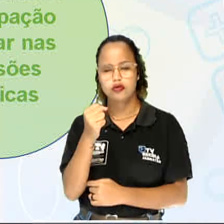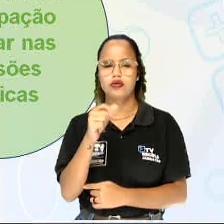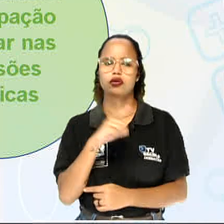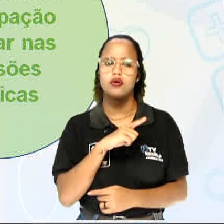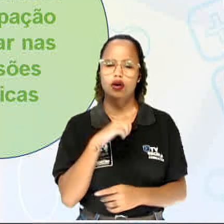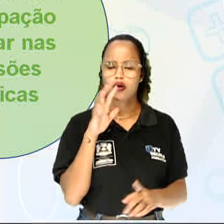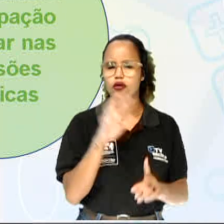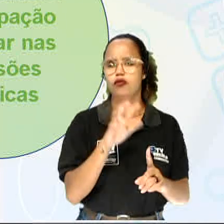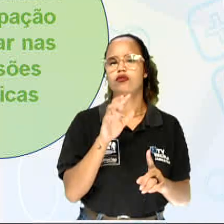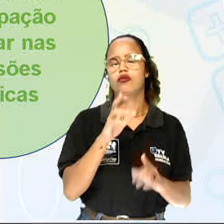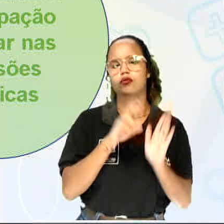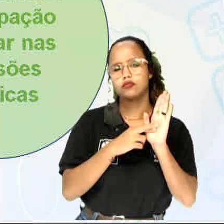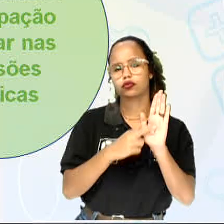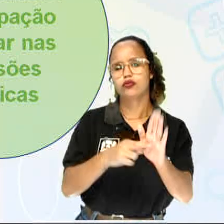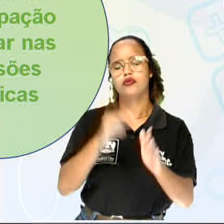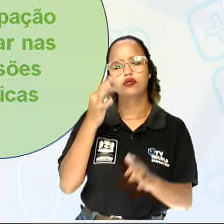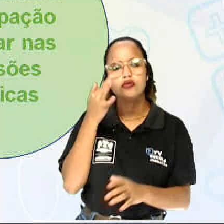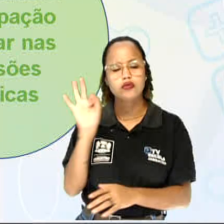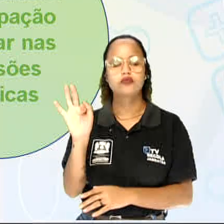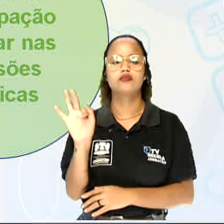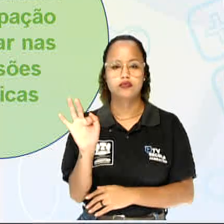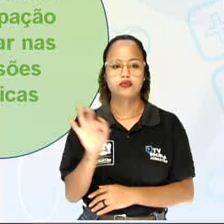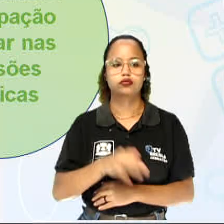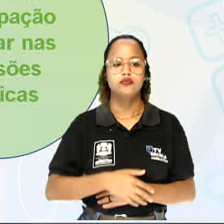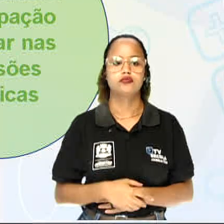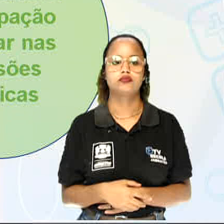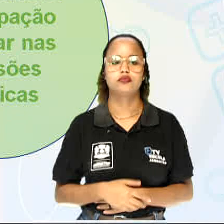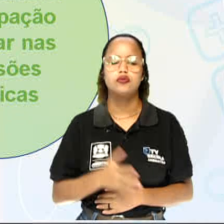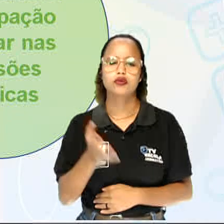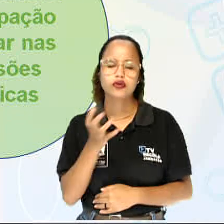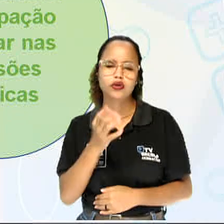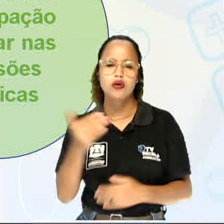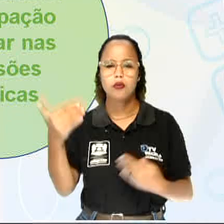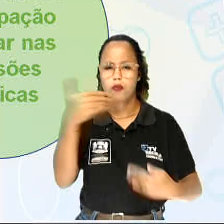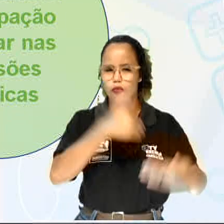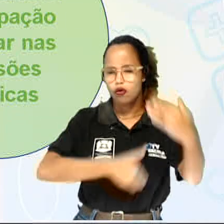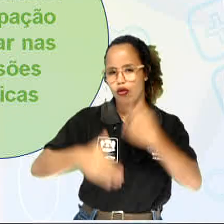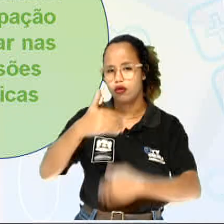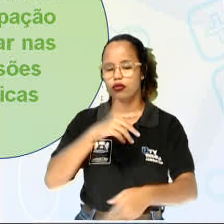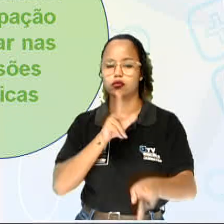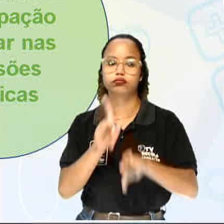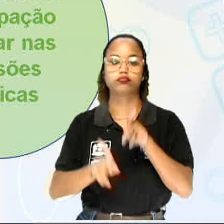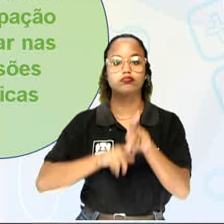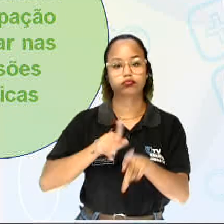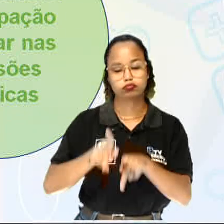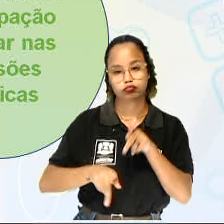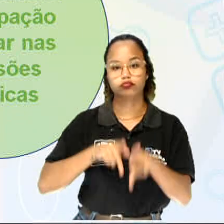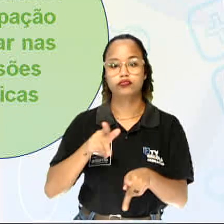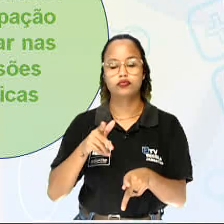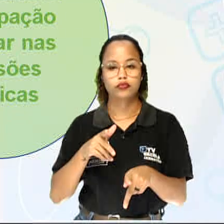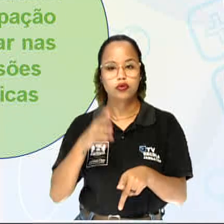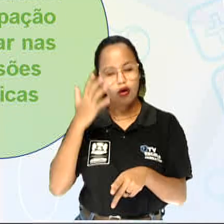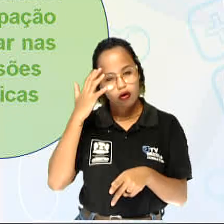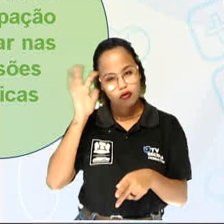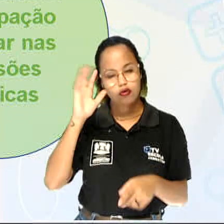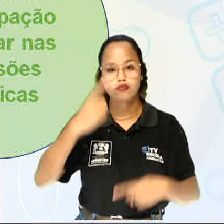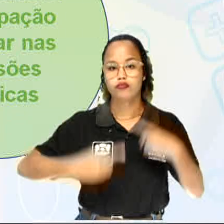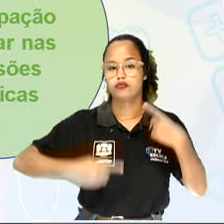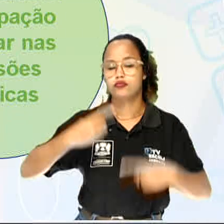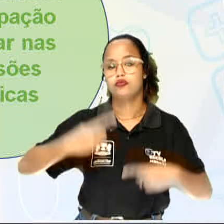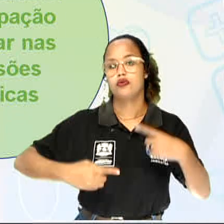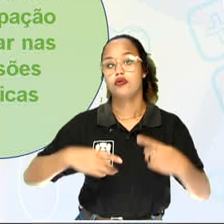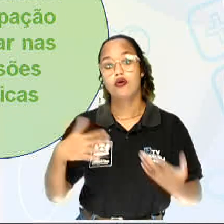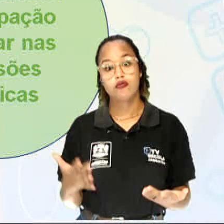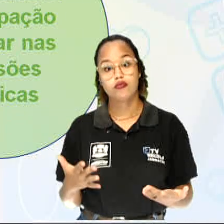representantes da Revolução Francesa, aqueles mais radicalizados, né, que queriam uma participação popular nas decisões políticas. Então, os